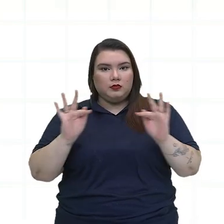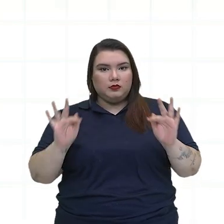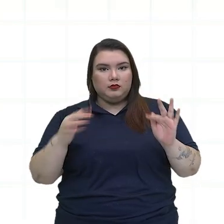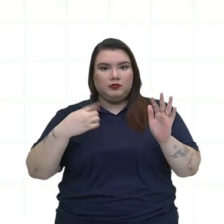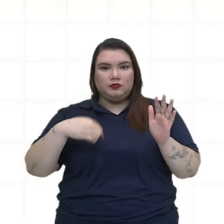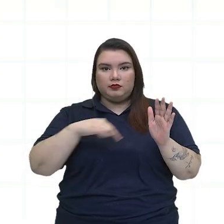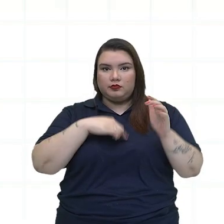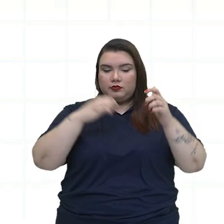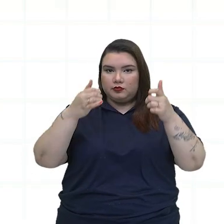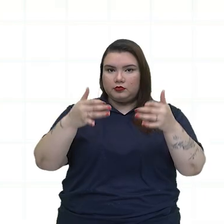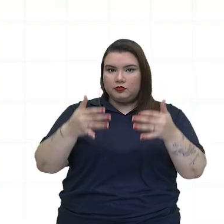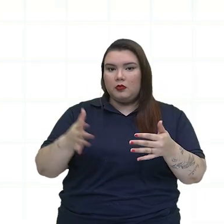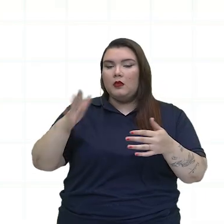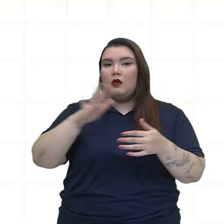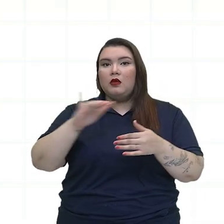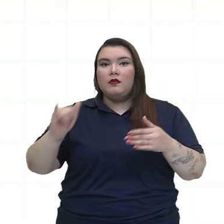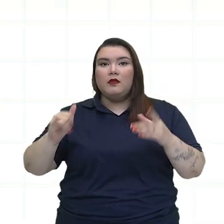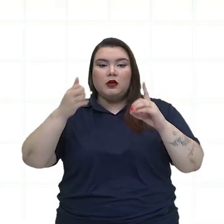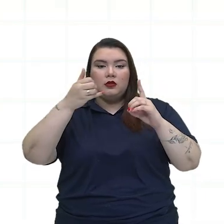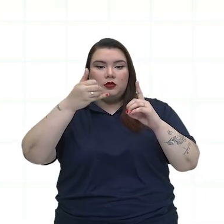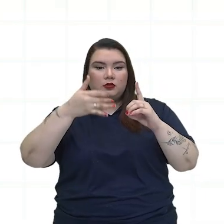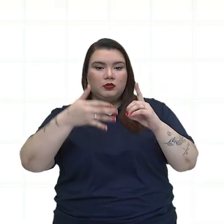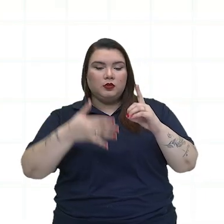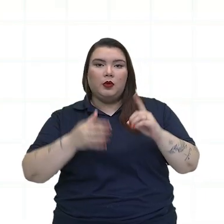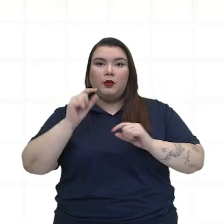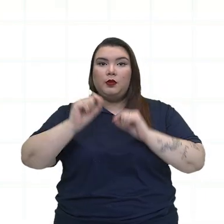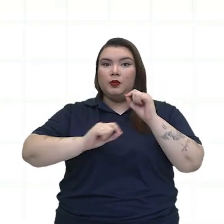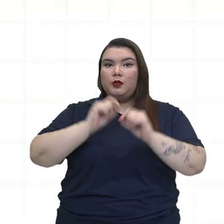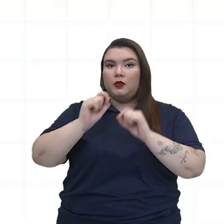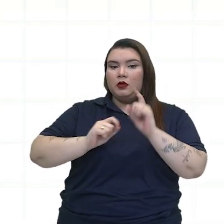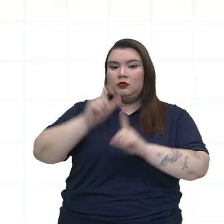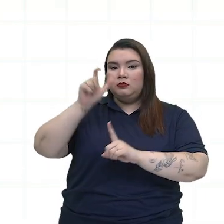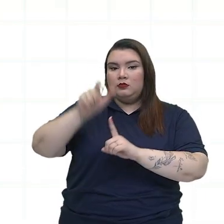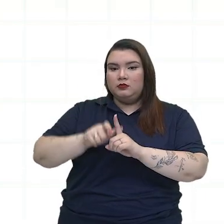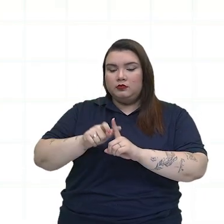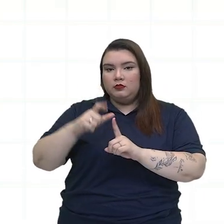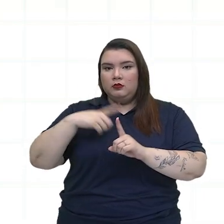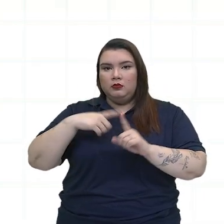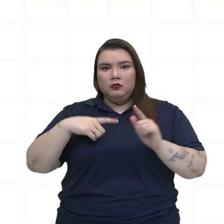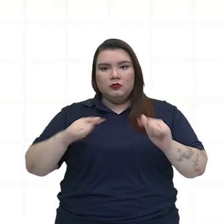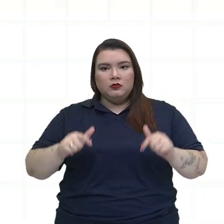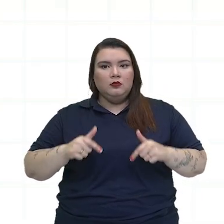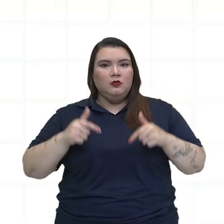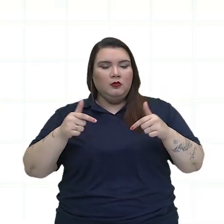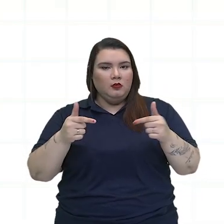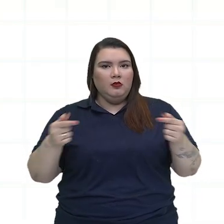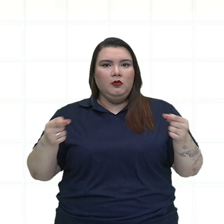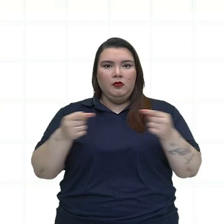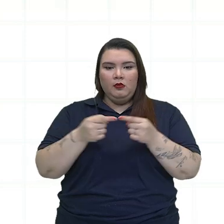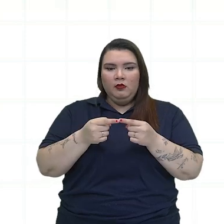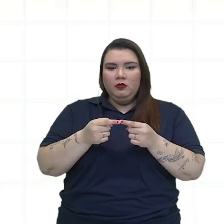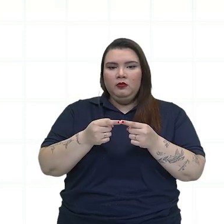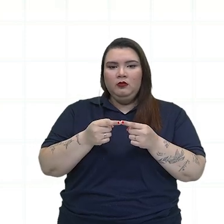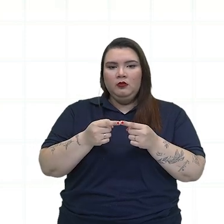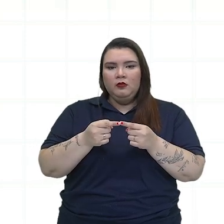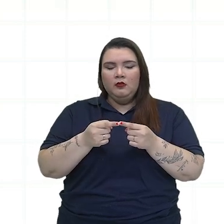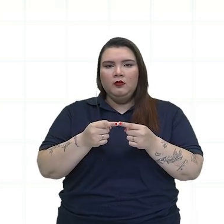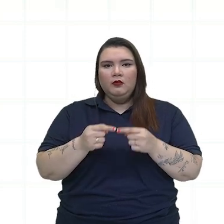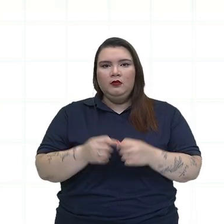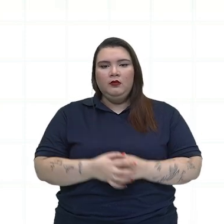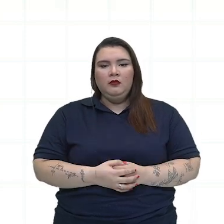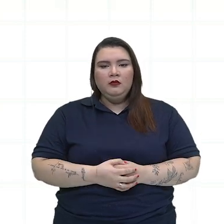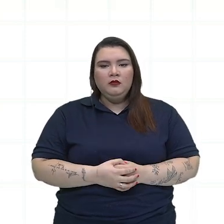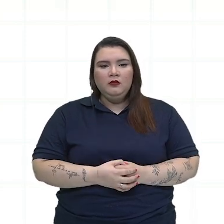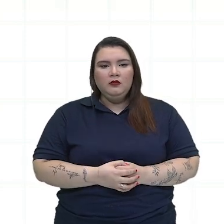como nós falamos, vai descrever o que o sujeito está fazendo, what the subject is doing,